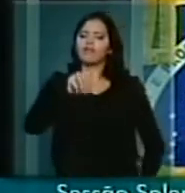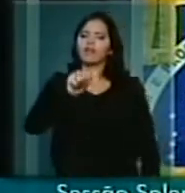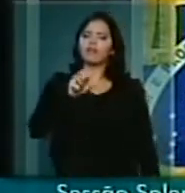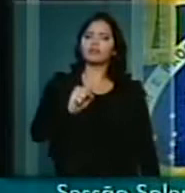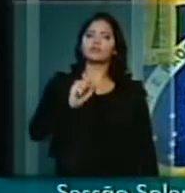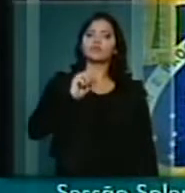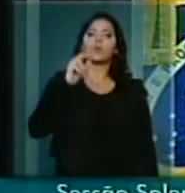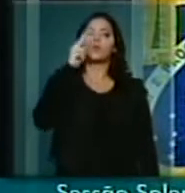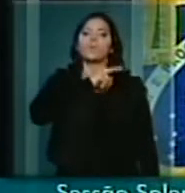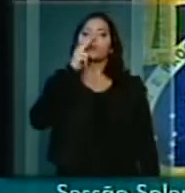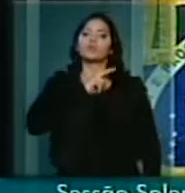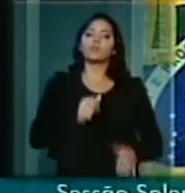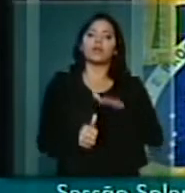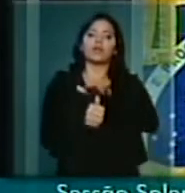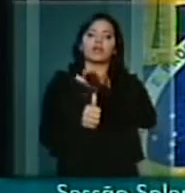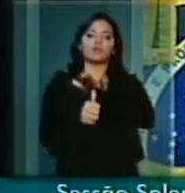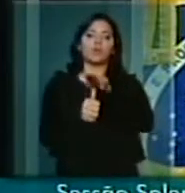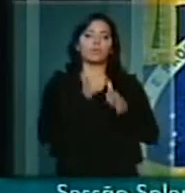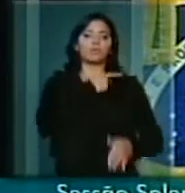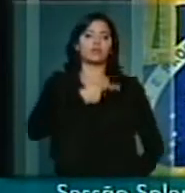e presidente, em